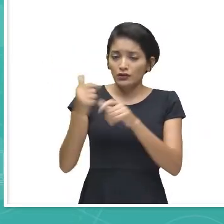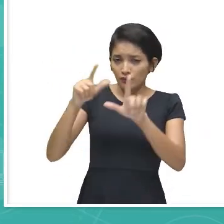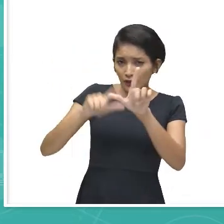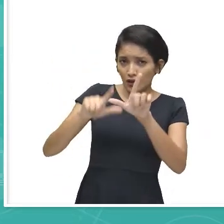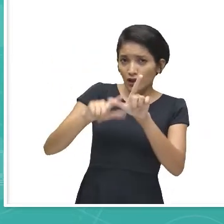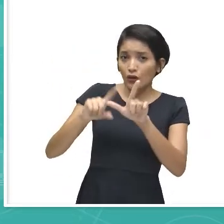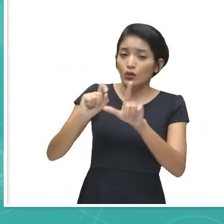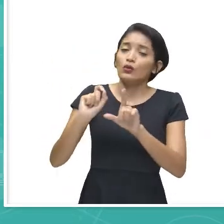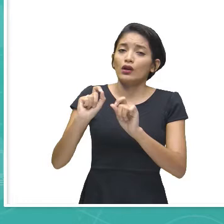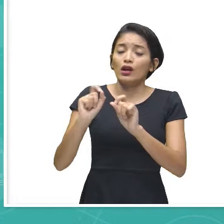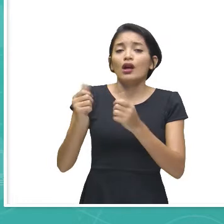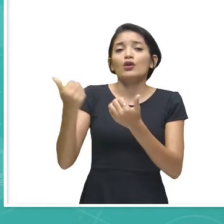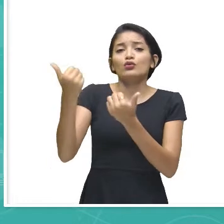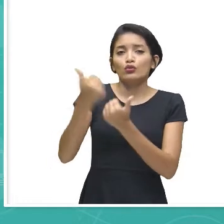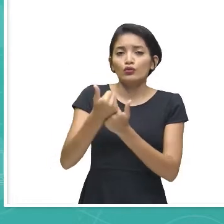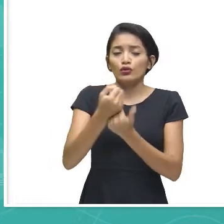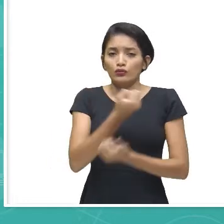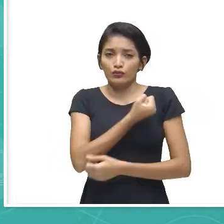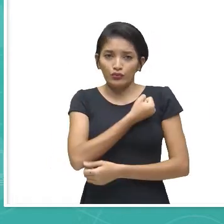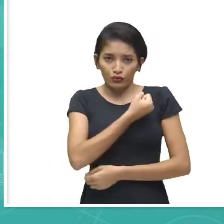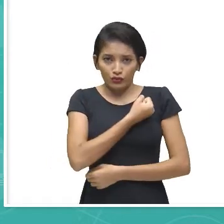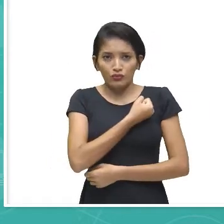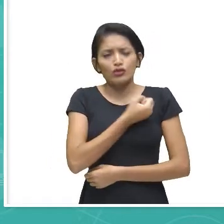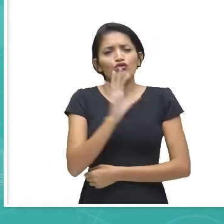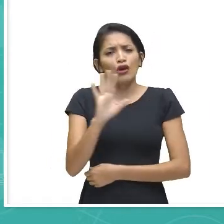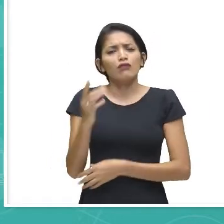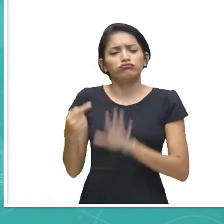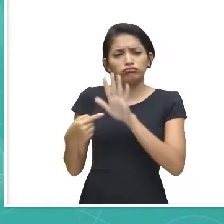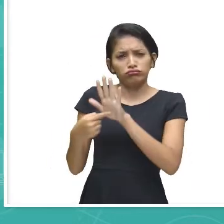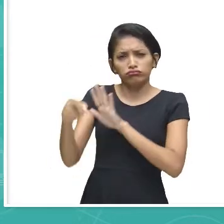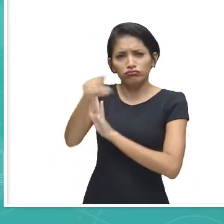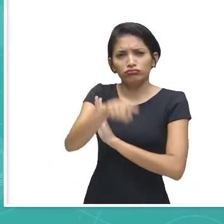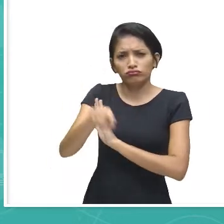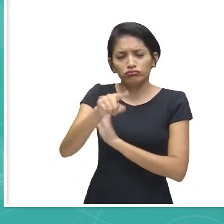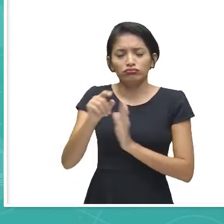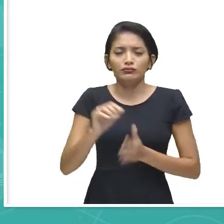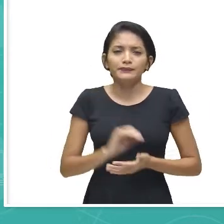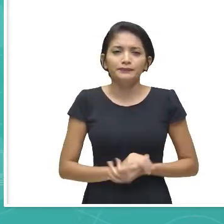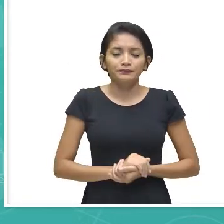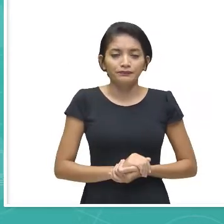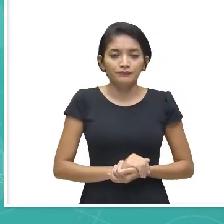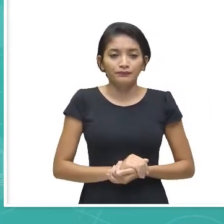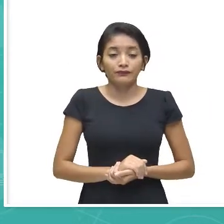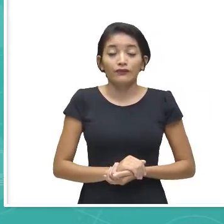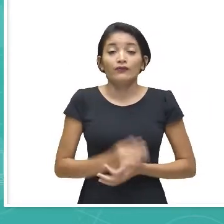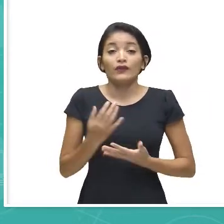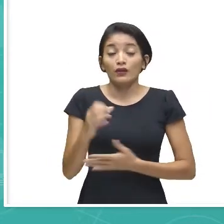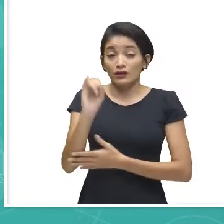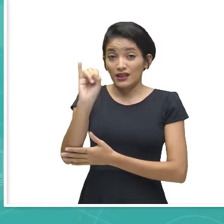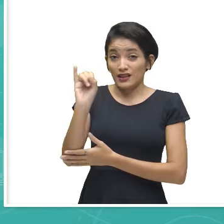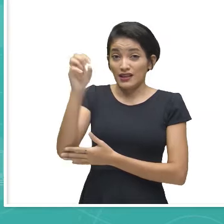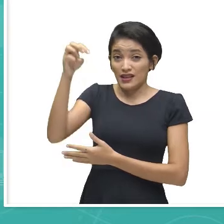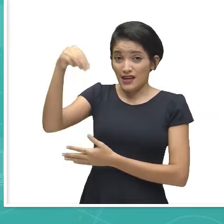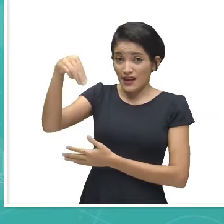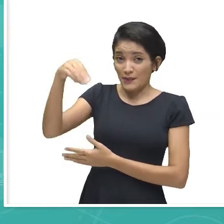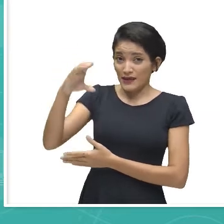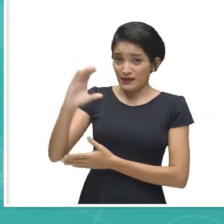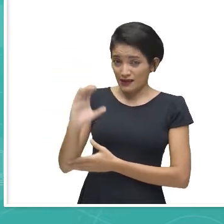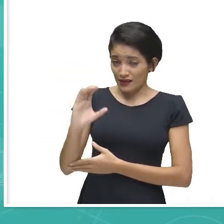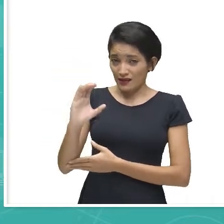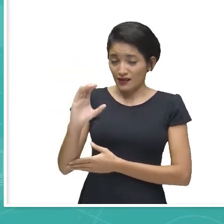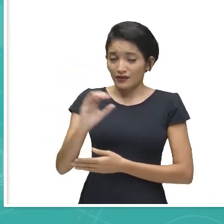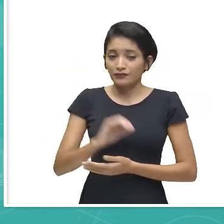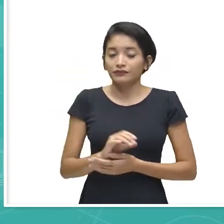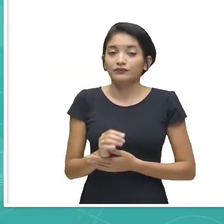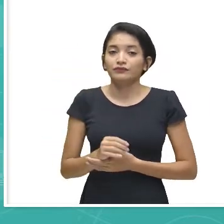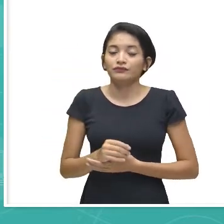pelos números que eu dei como exemplo para vocês, tá? Então, a gente vai fazer IMC